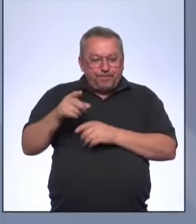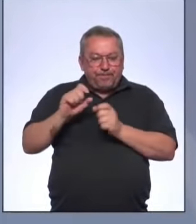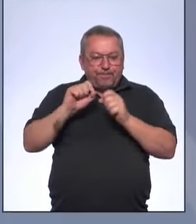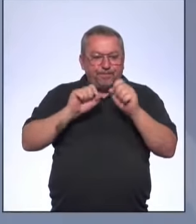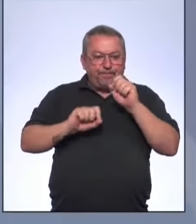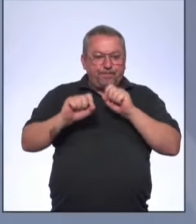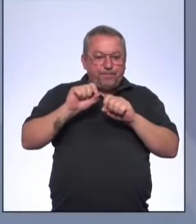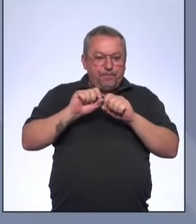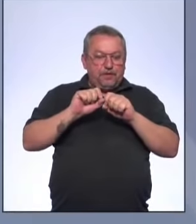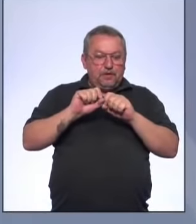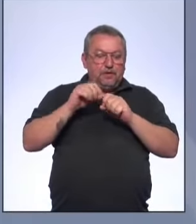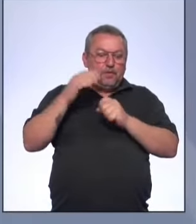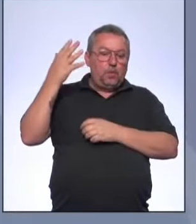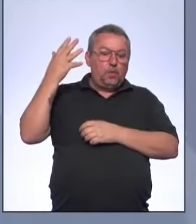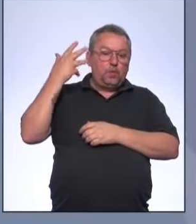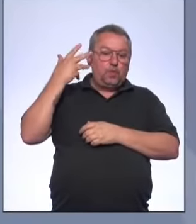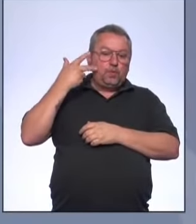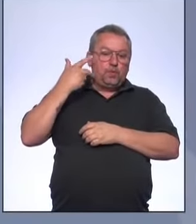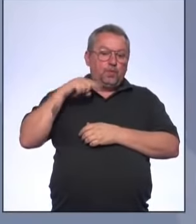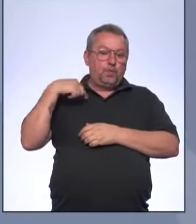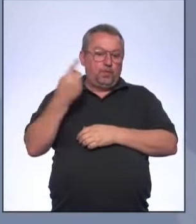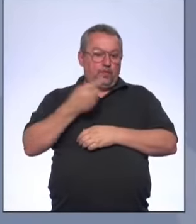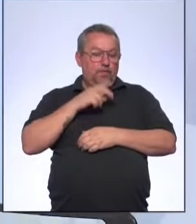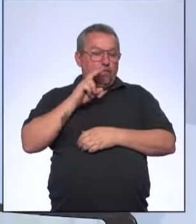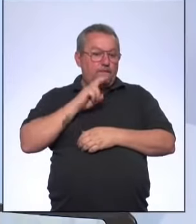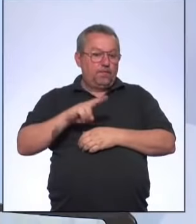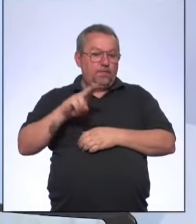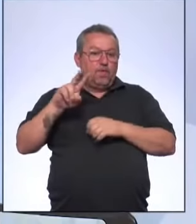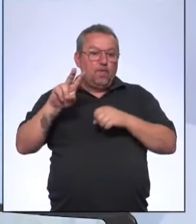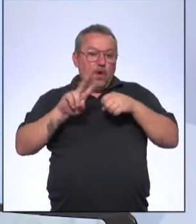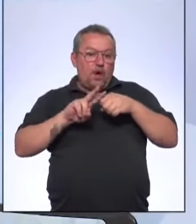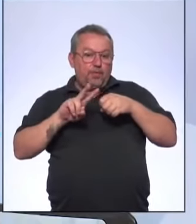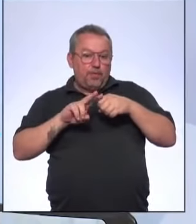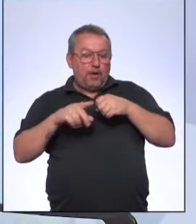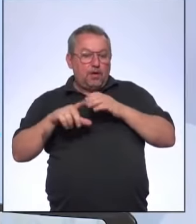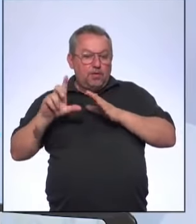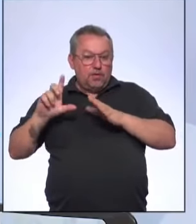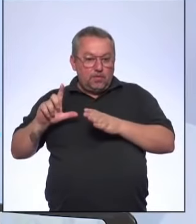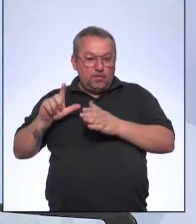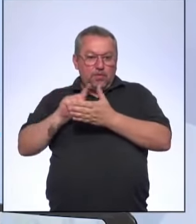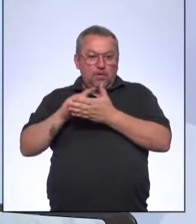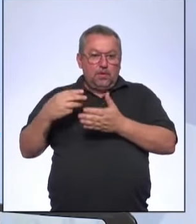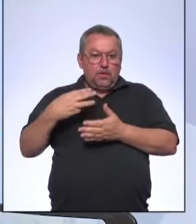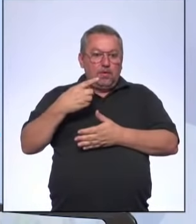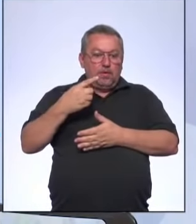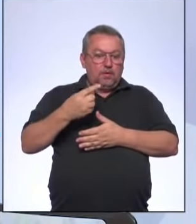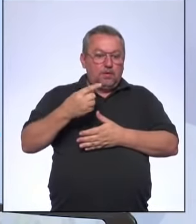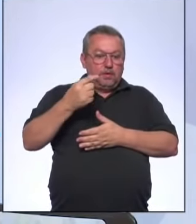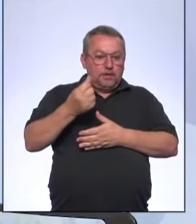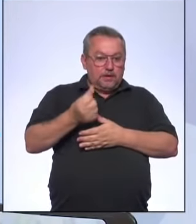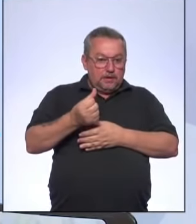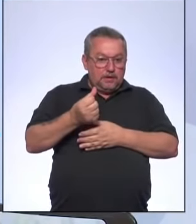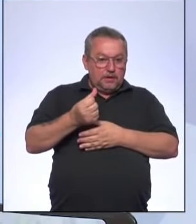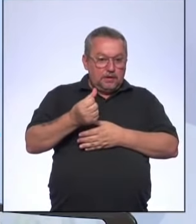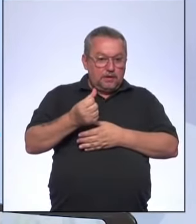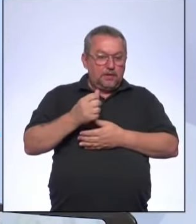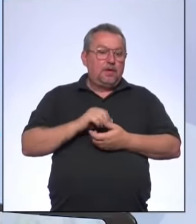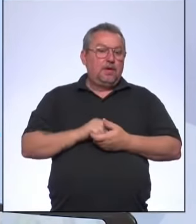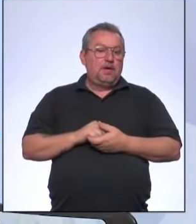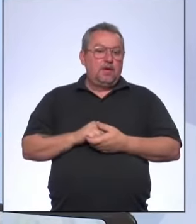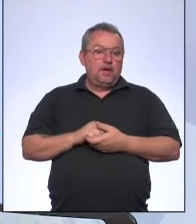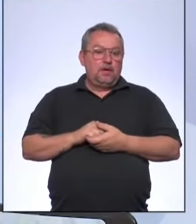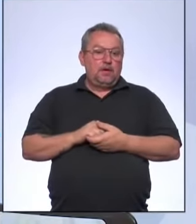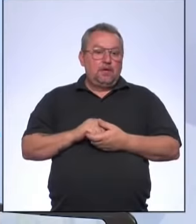trabalhem com os animais que nós trabalhamos no vocabulário anterior da página ter que fique center at the five and